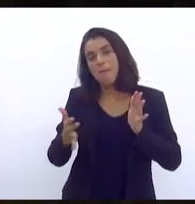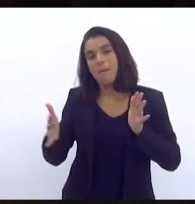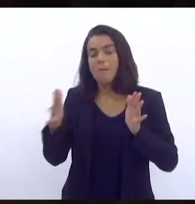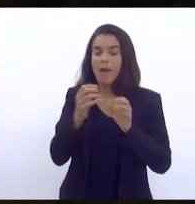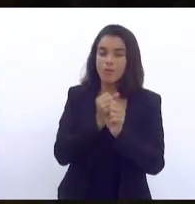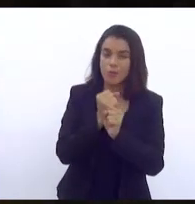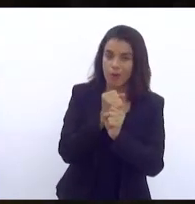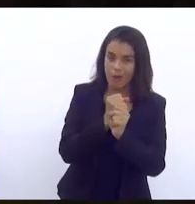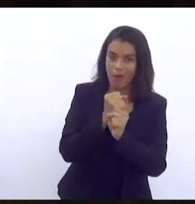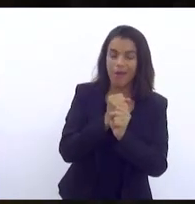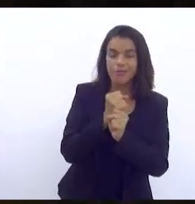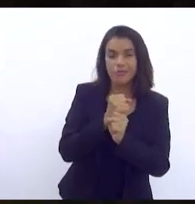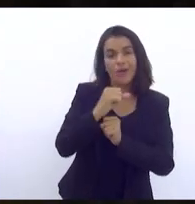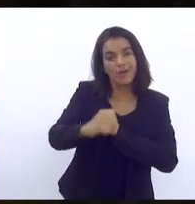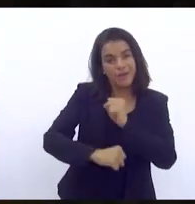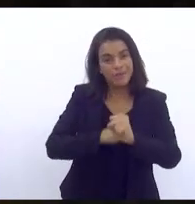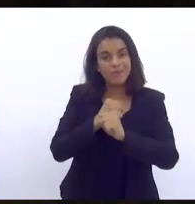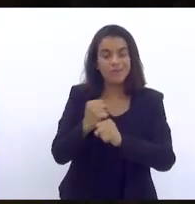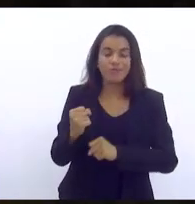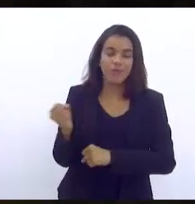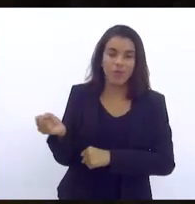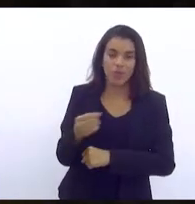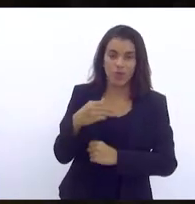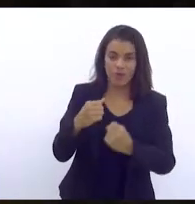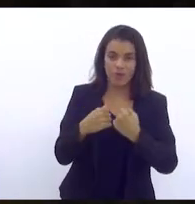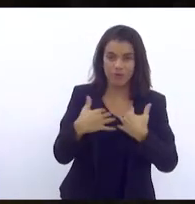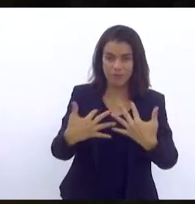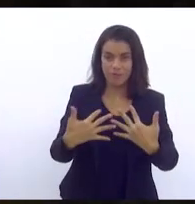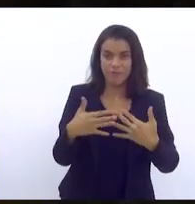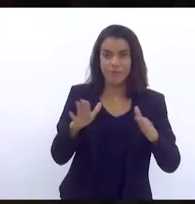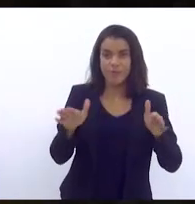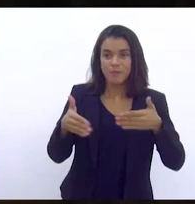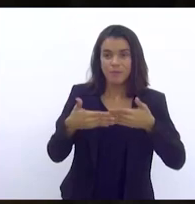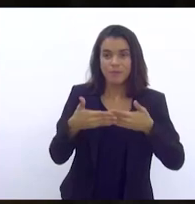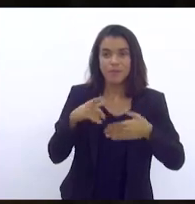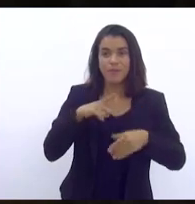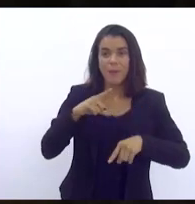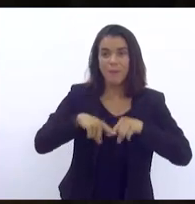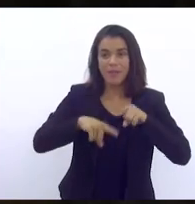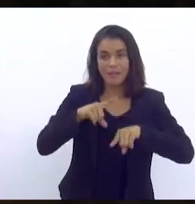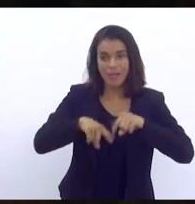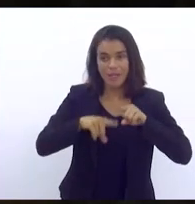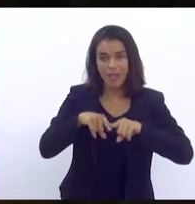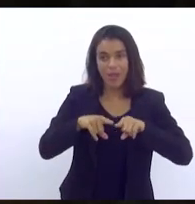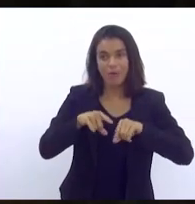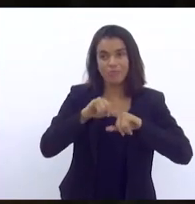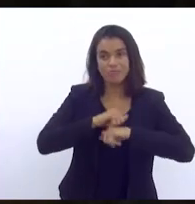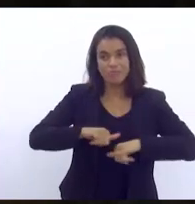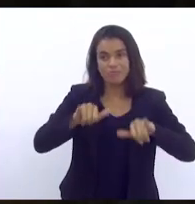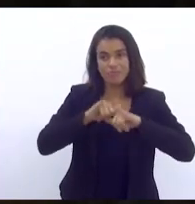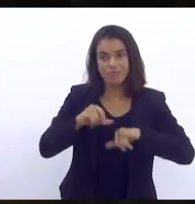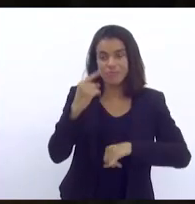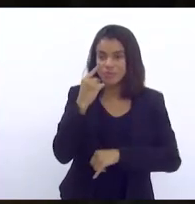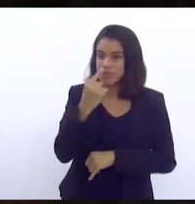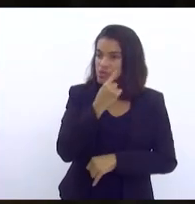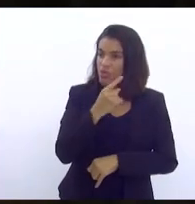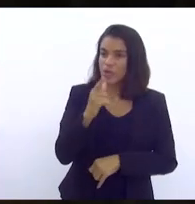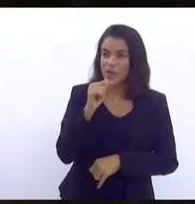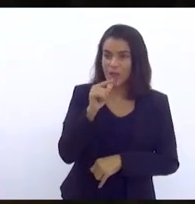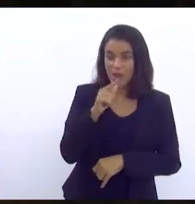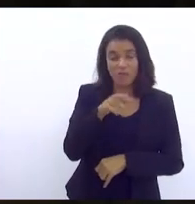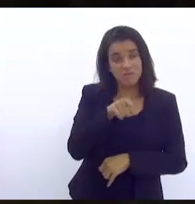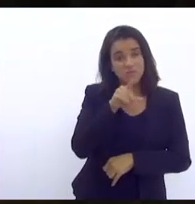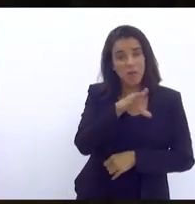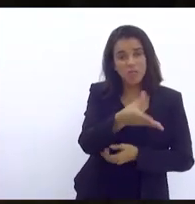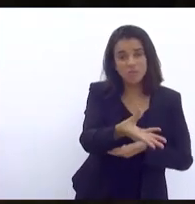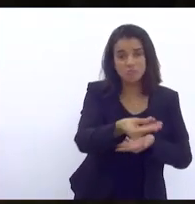que a gente faça ano que vem a próxima audiência Então por fim gente saiu materiais dessa campanha de olho na água que vocês podem